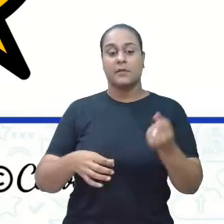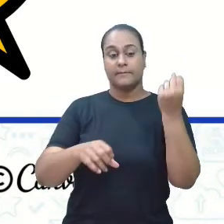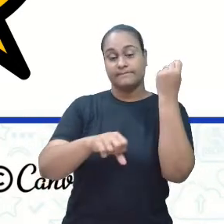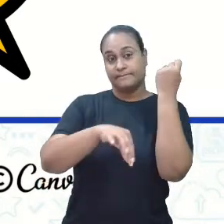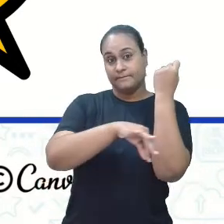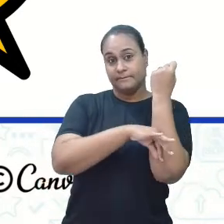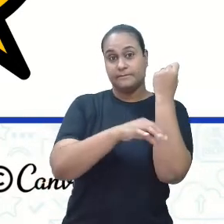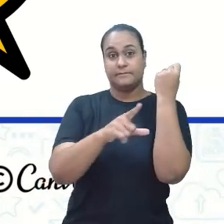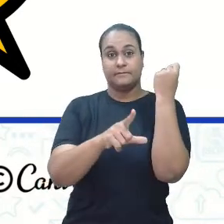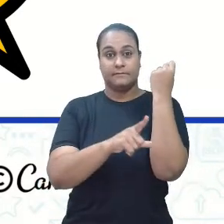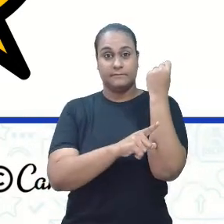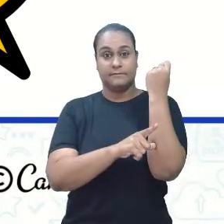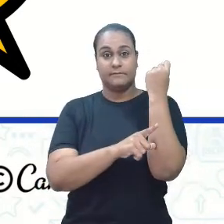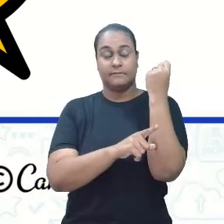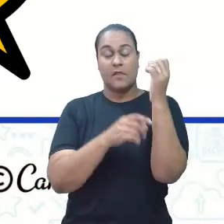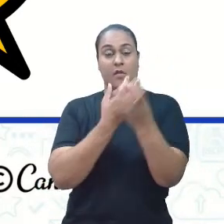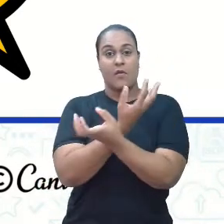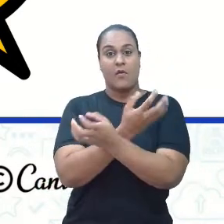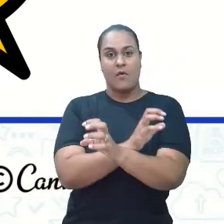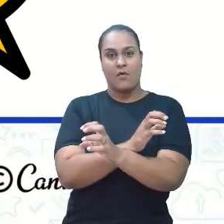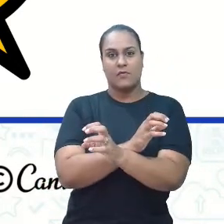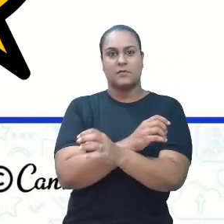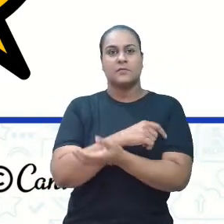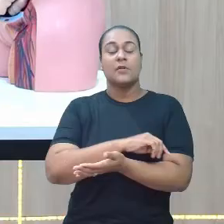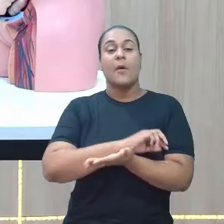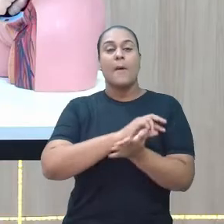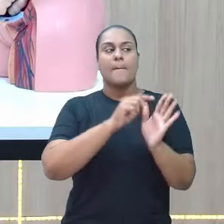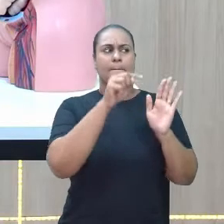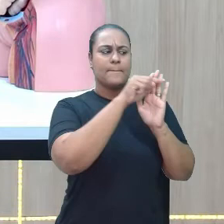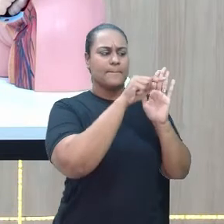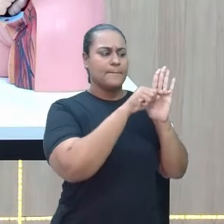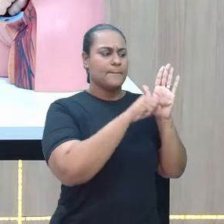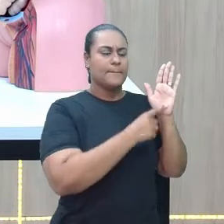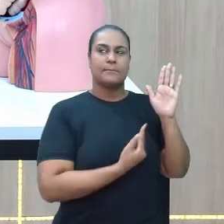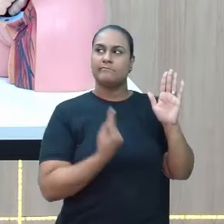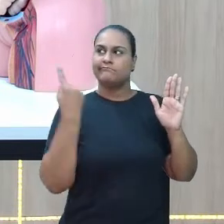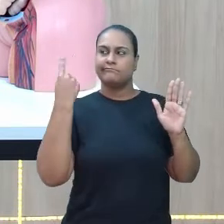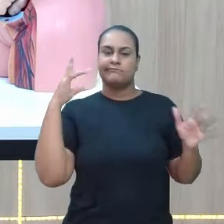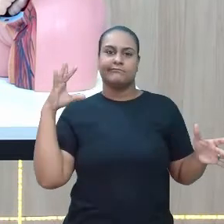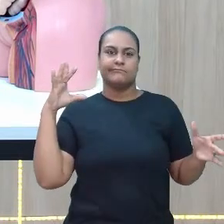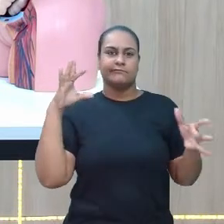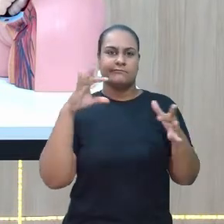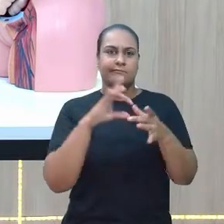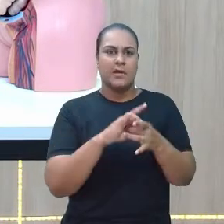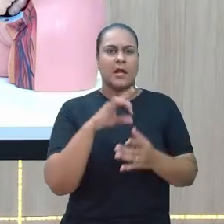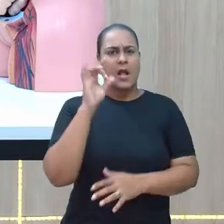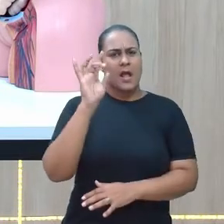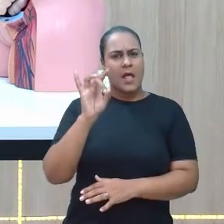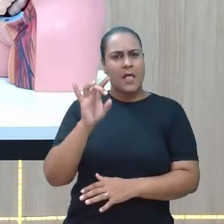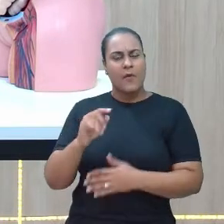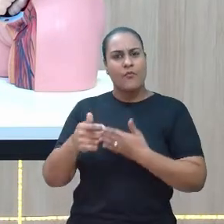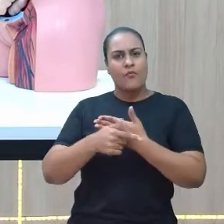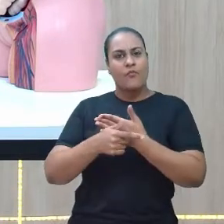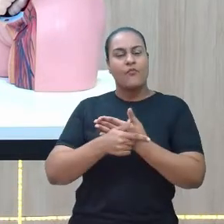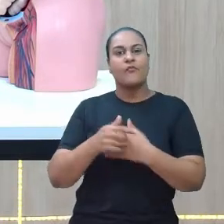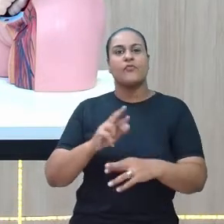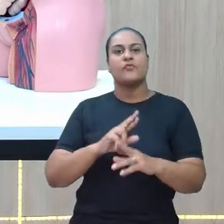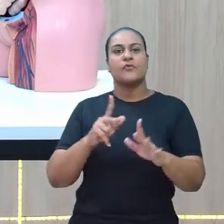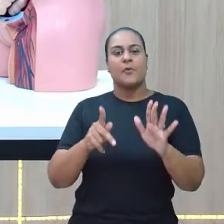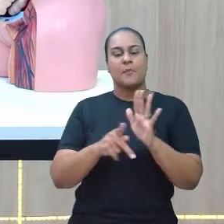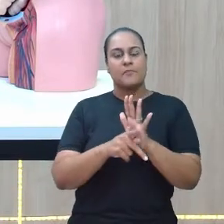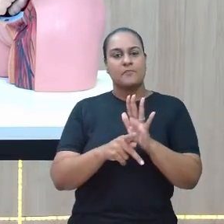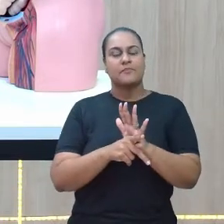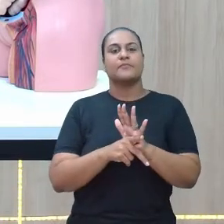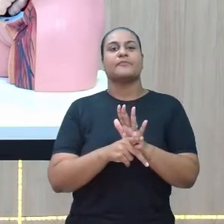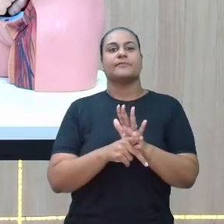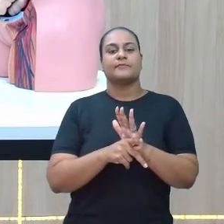reprodutor e sistema ósseo. Então, esses sistemas em conjunto, cada um realizando uma função, eles